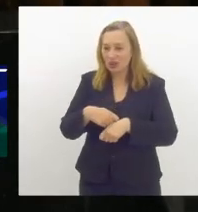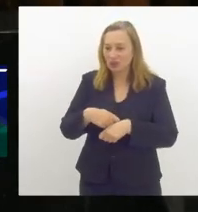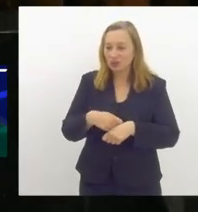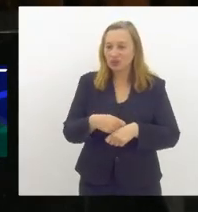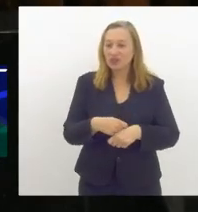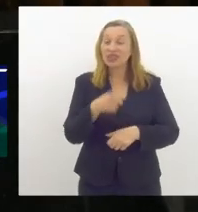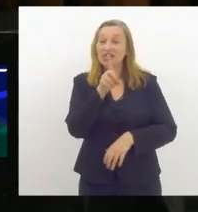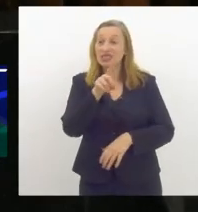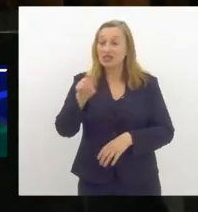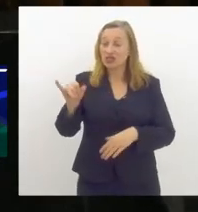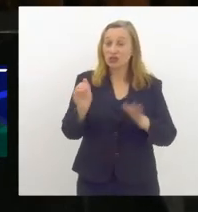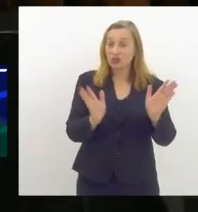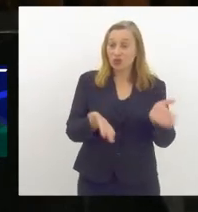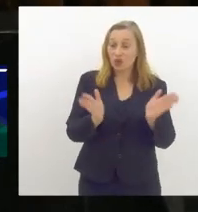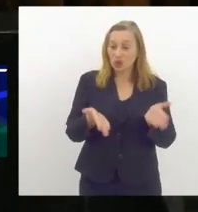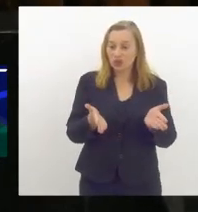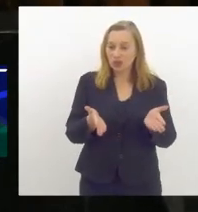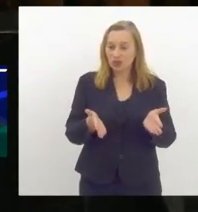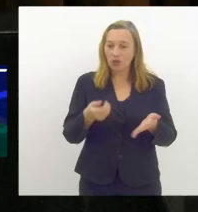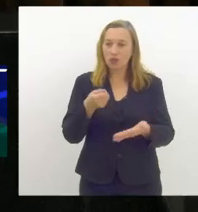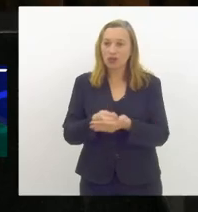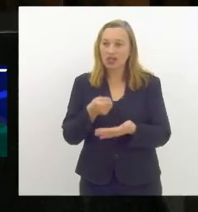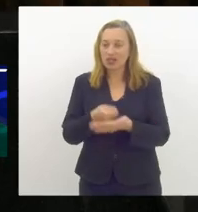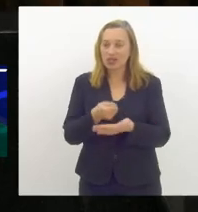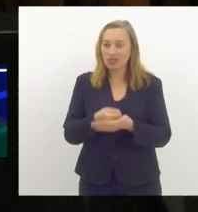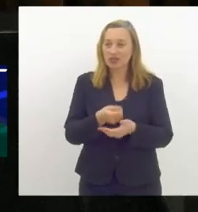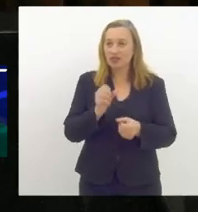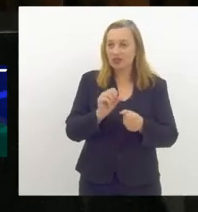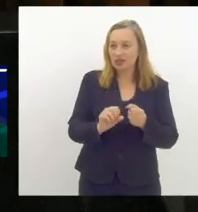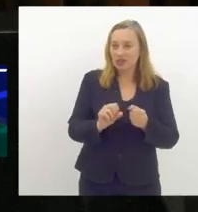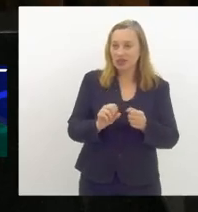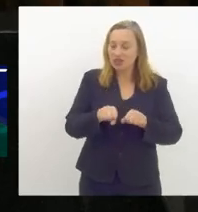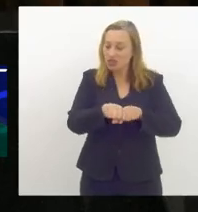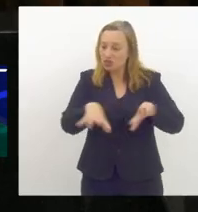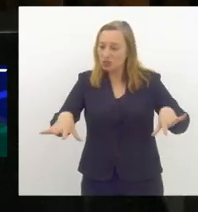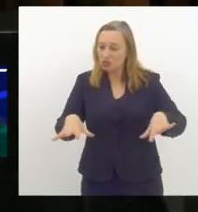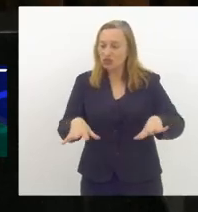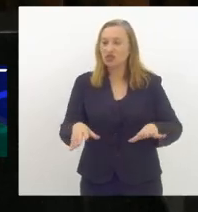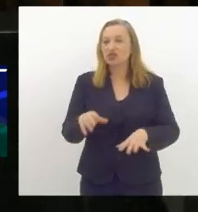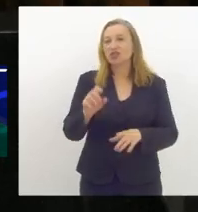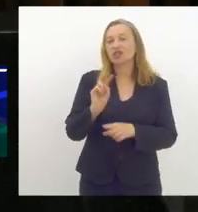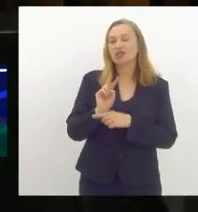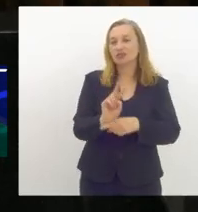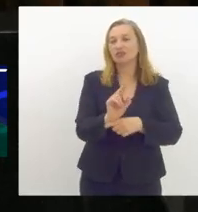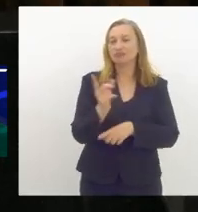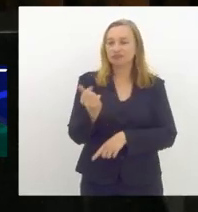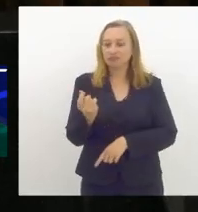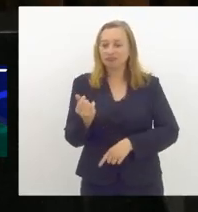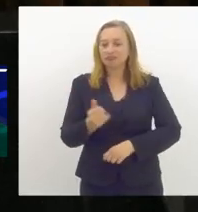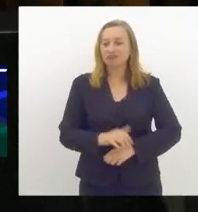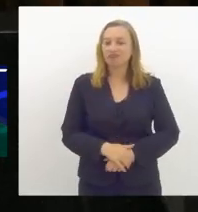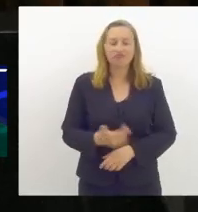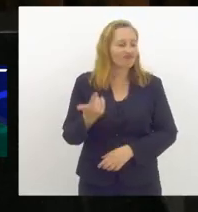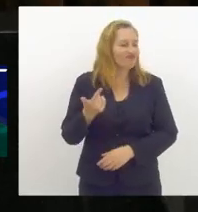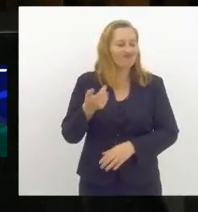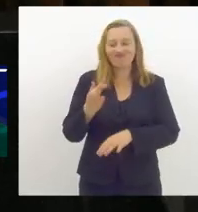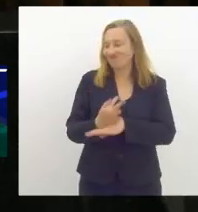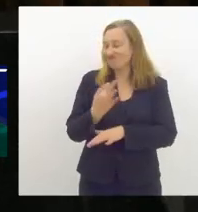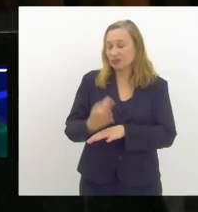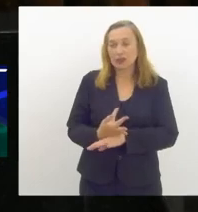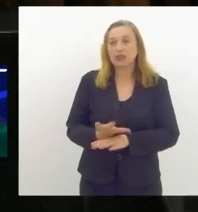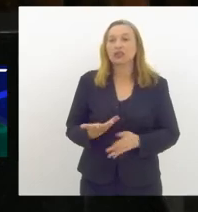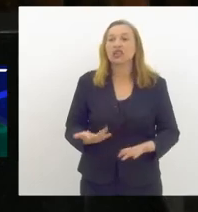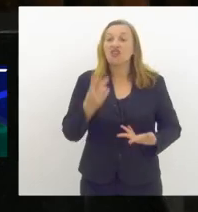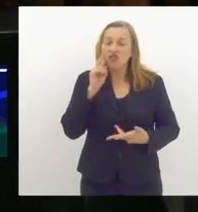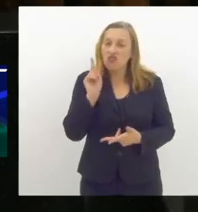que nessa data a gente tem por obrigação fazer isso de expandir esse crédito a gente não aguenta mais